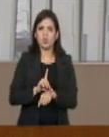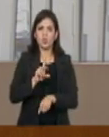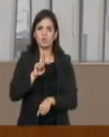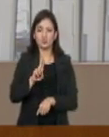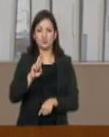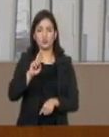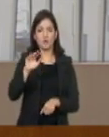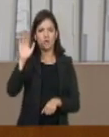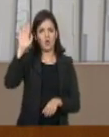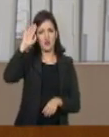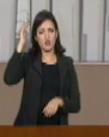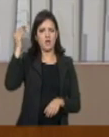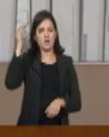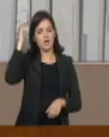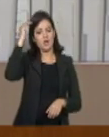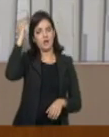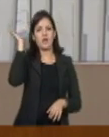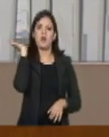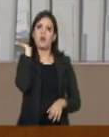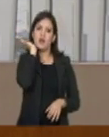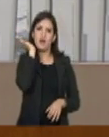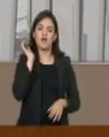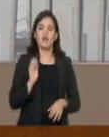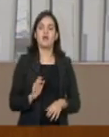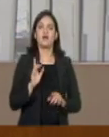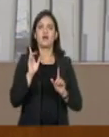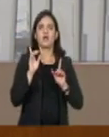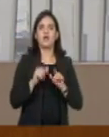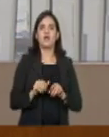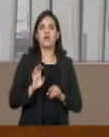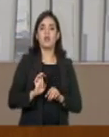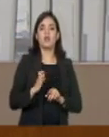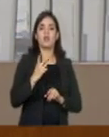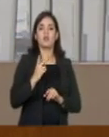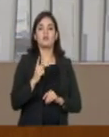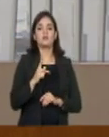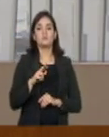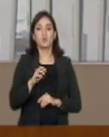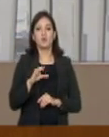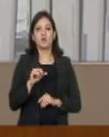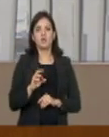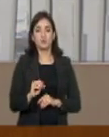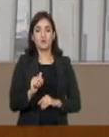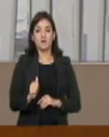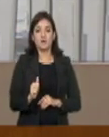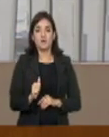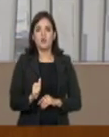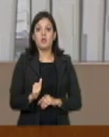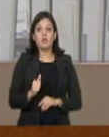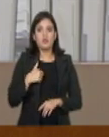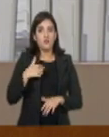no Observatório Nacional, pois muito me impressionou